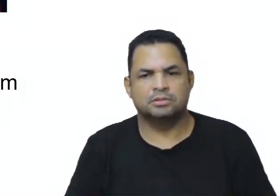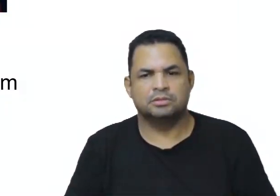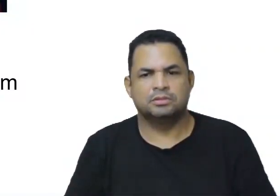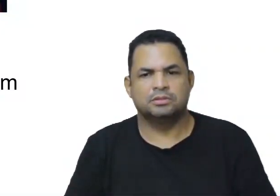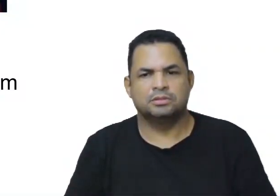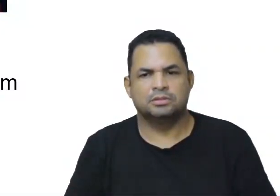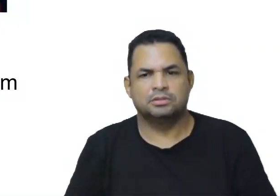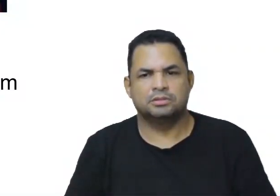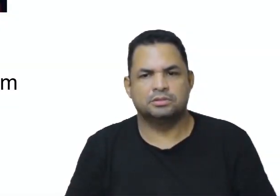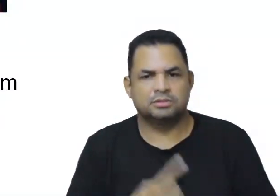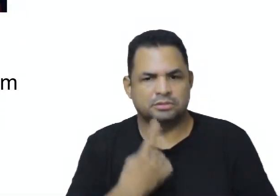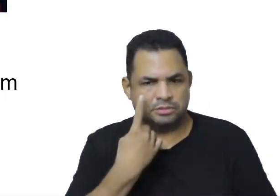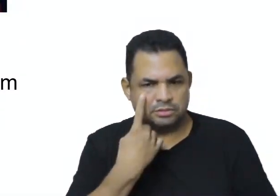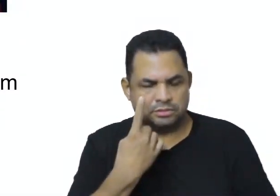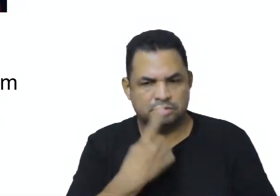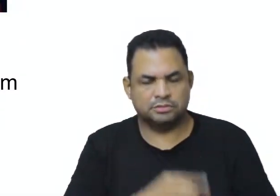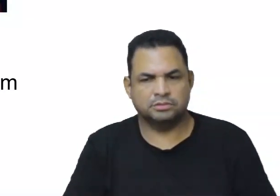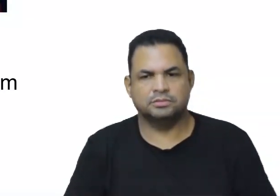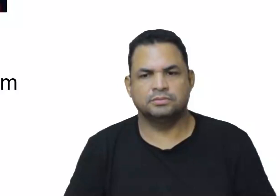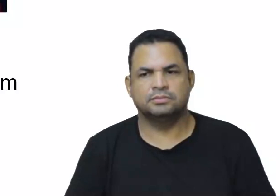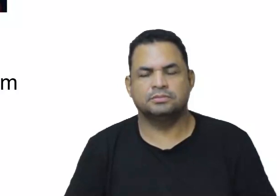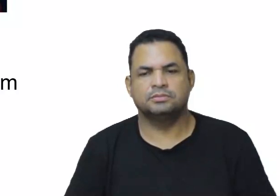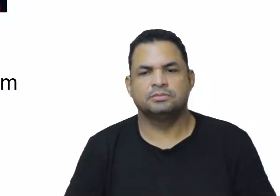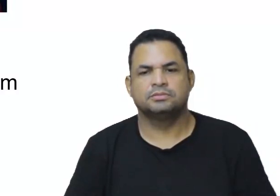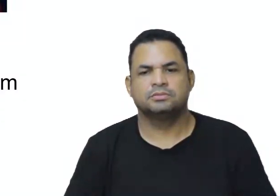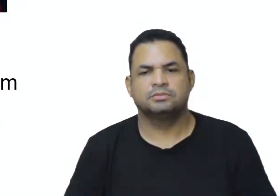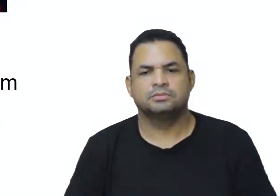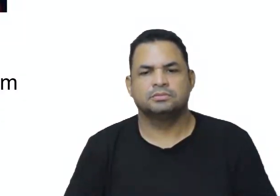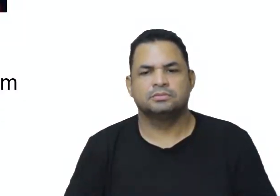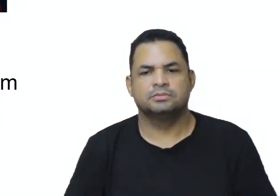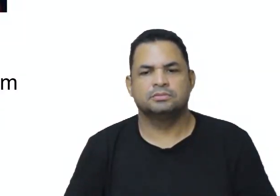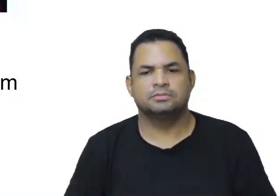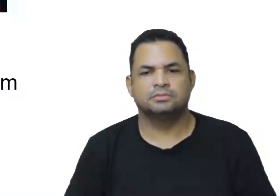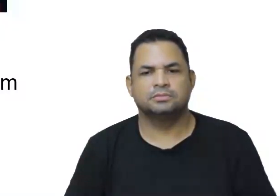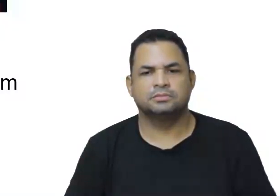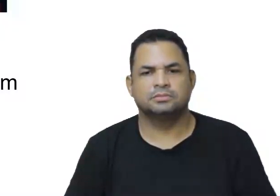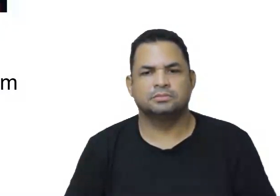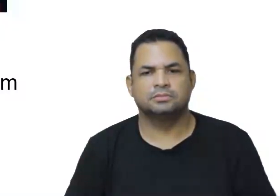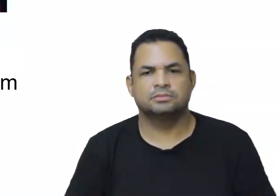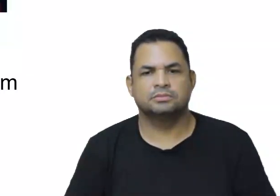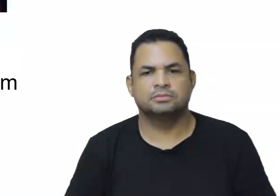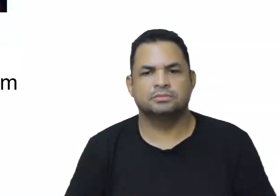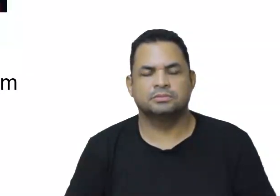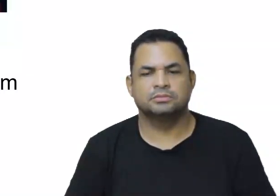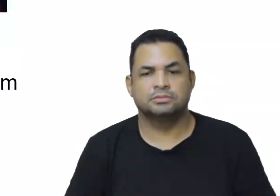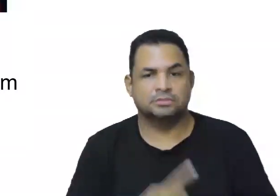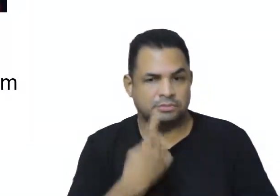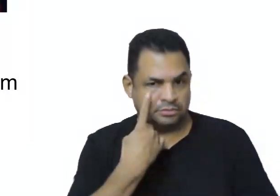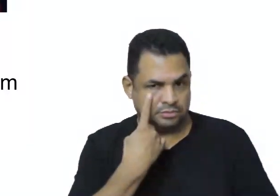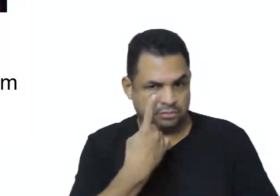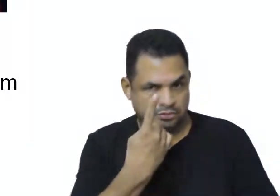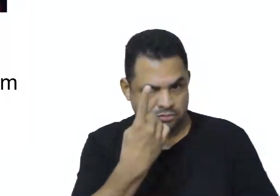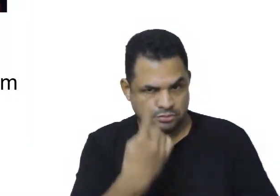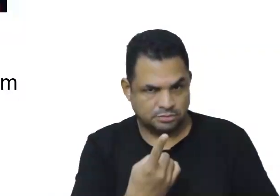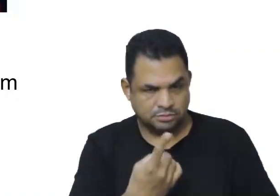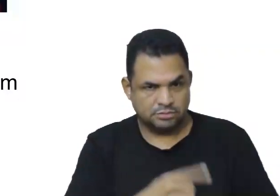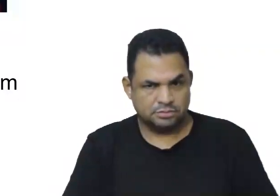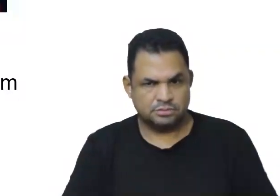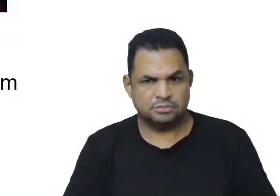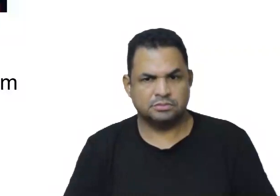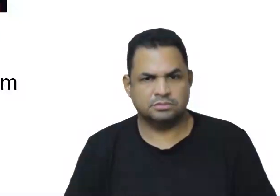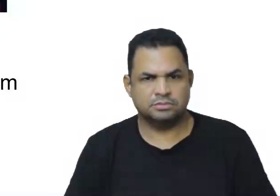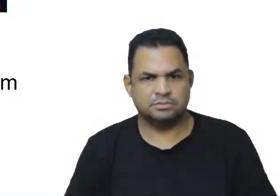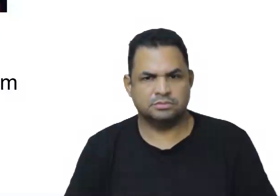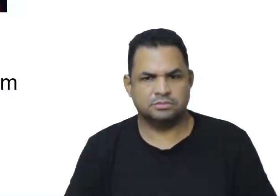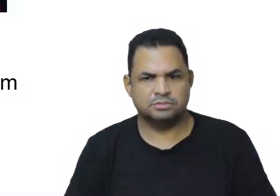Se você prestar atenção, pessoal, eu vou até aqui para a tela aqui. Você prestando atenção nisso aqui, né? Nessa